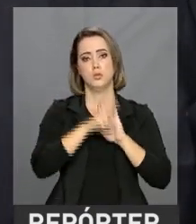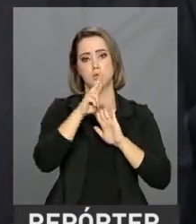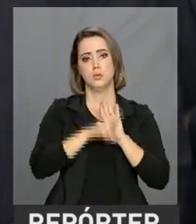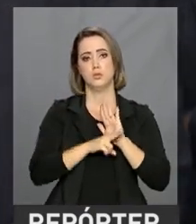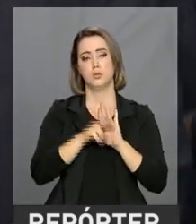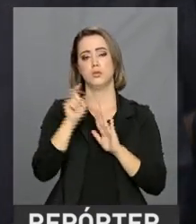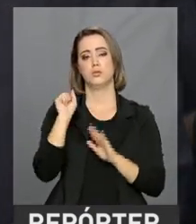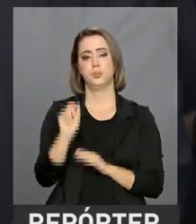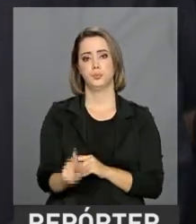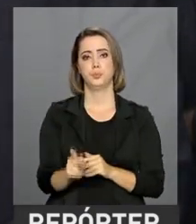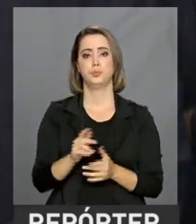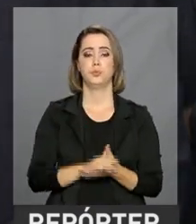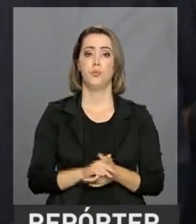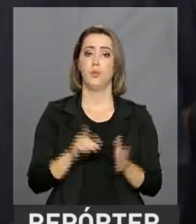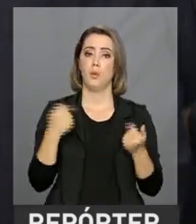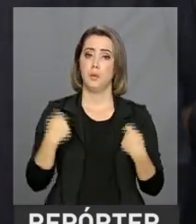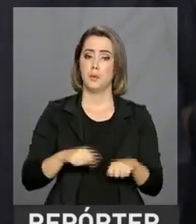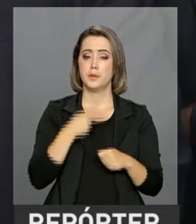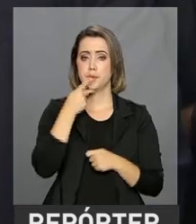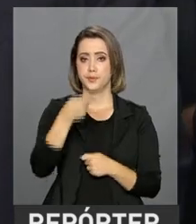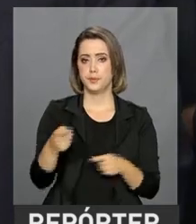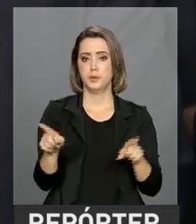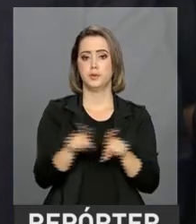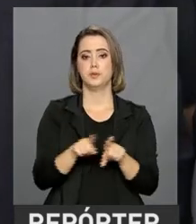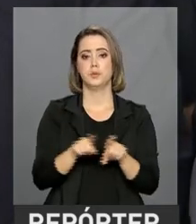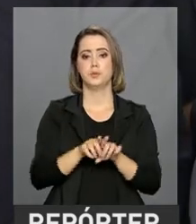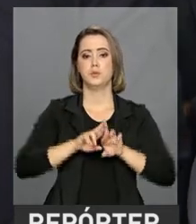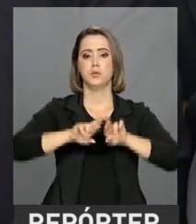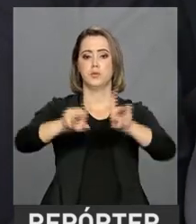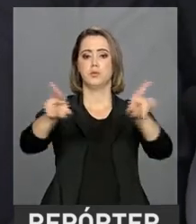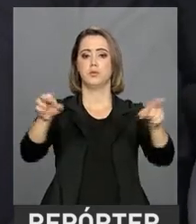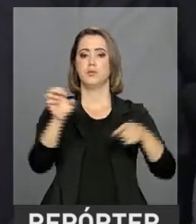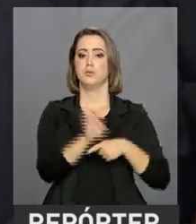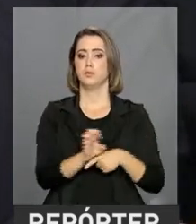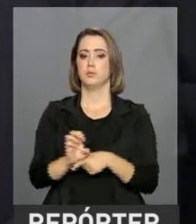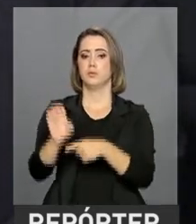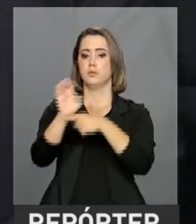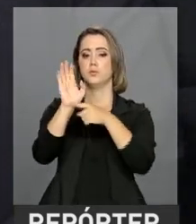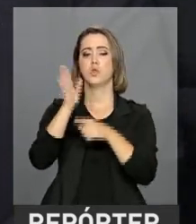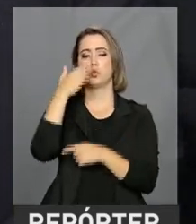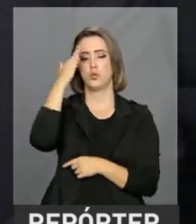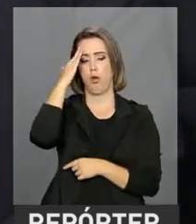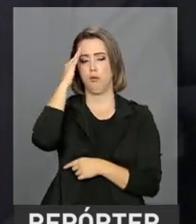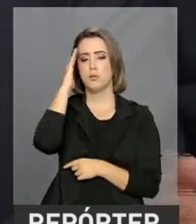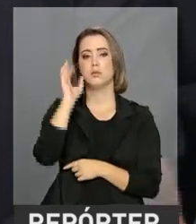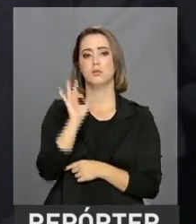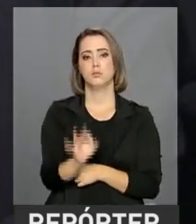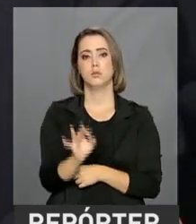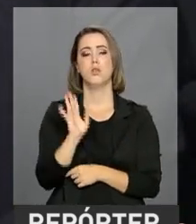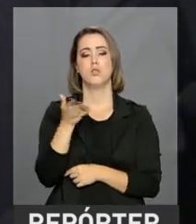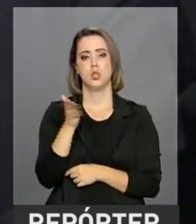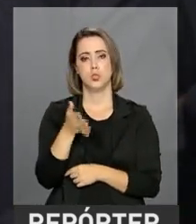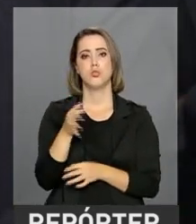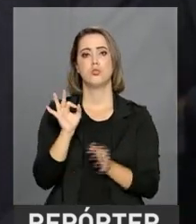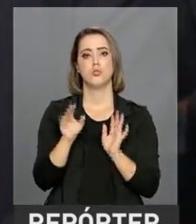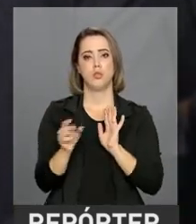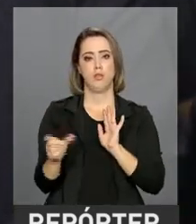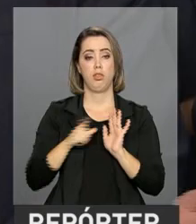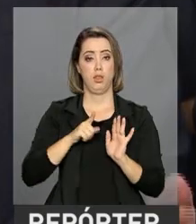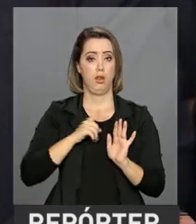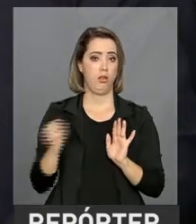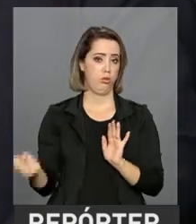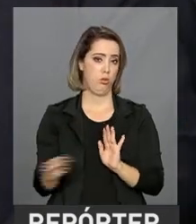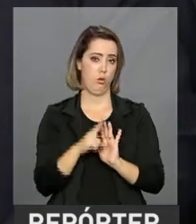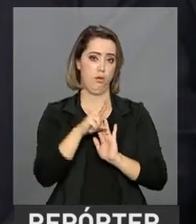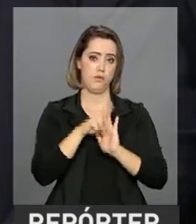a essa matéria devo dizer até que vários estados têm consciência disto já providenciaram a sua